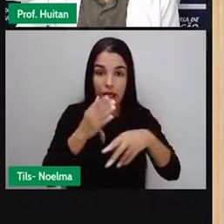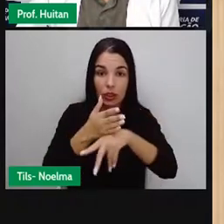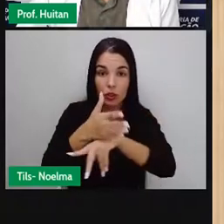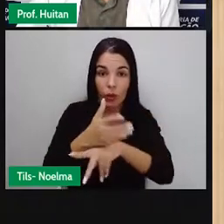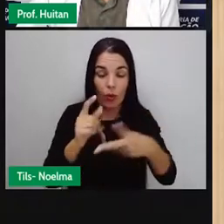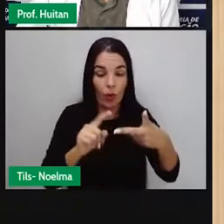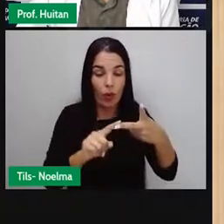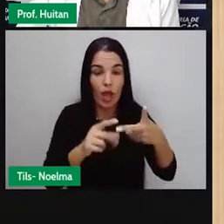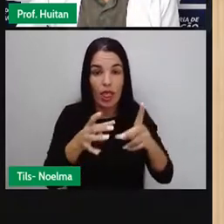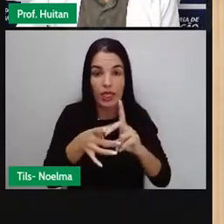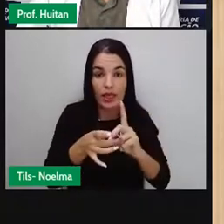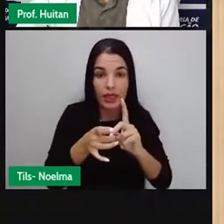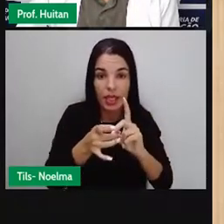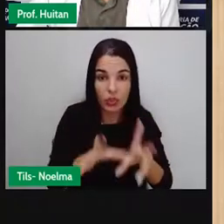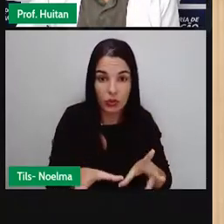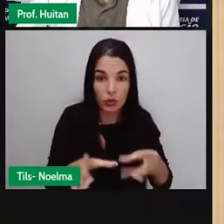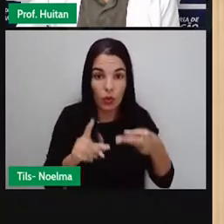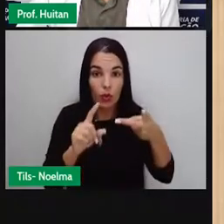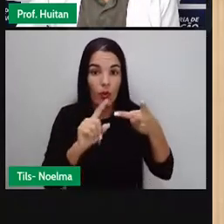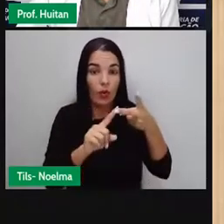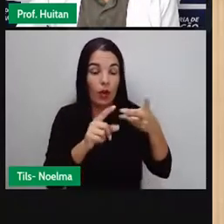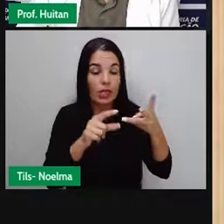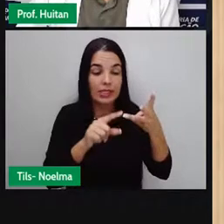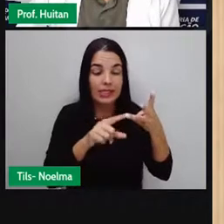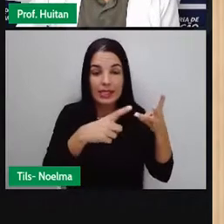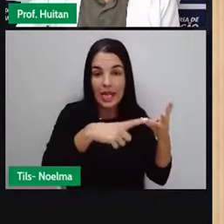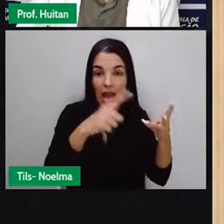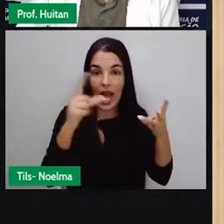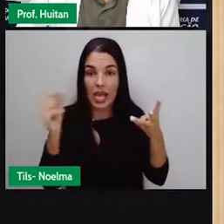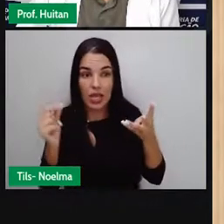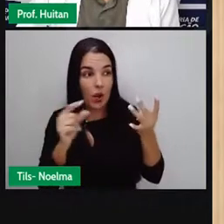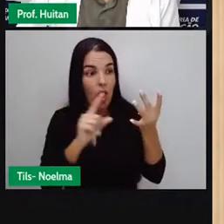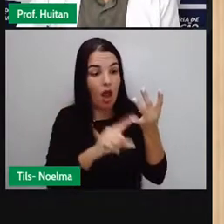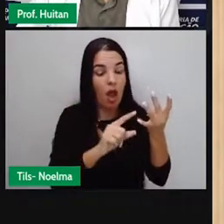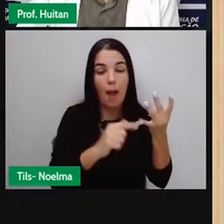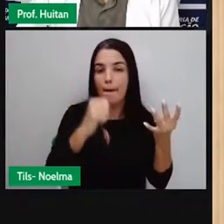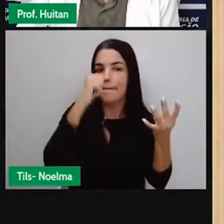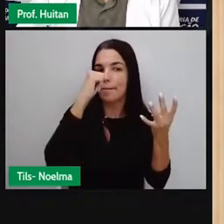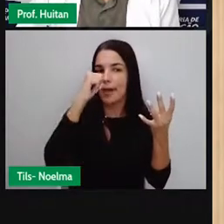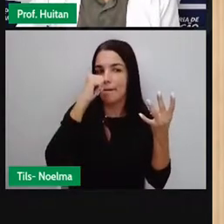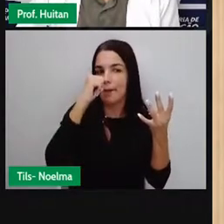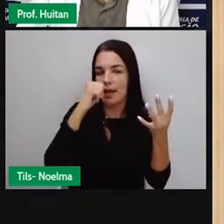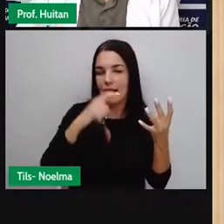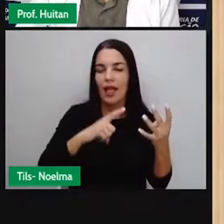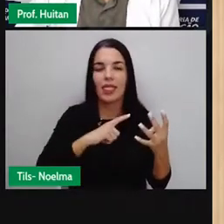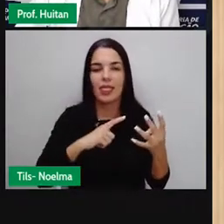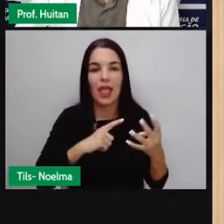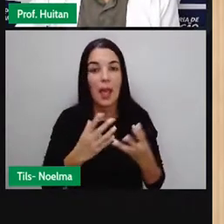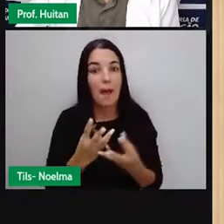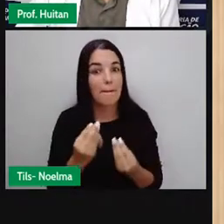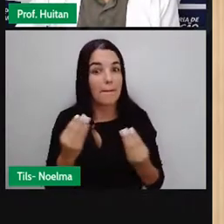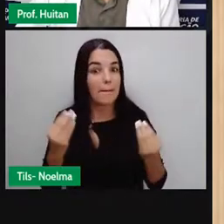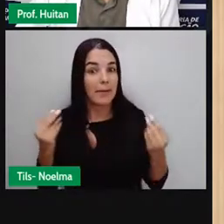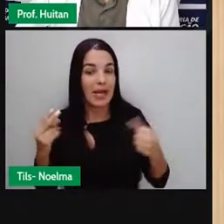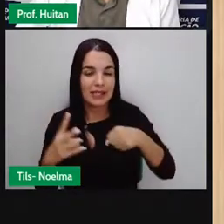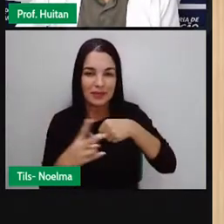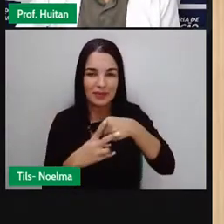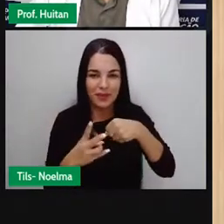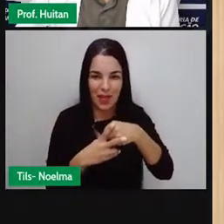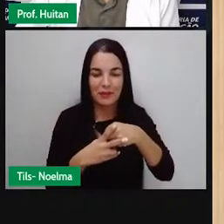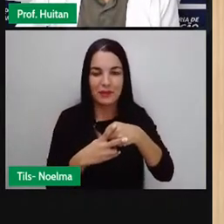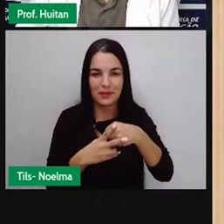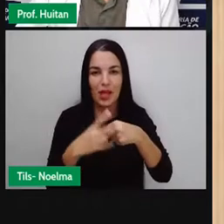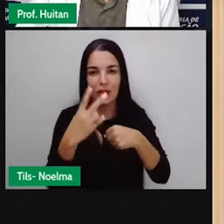verbo beber. O período é composto quando ele apresenta dois ou mais